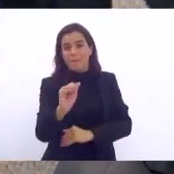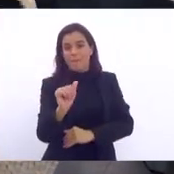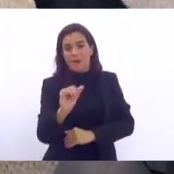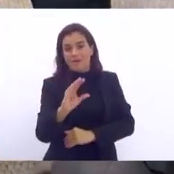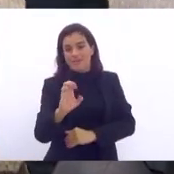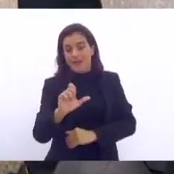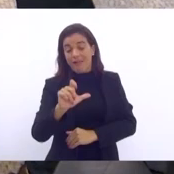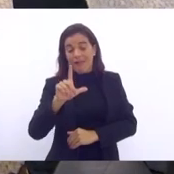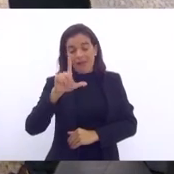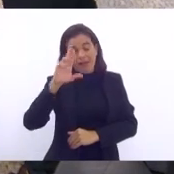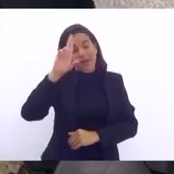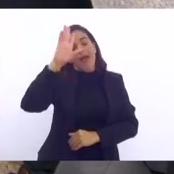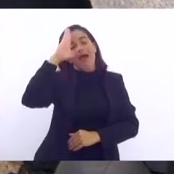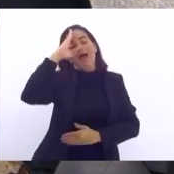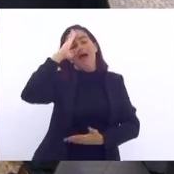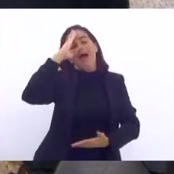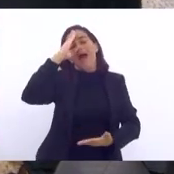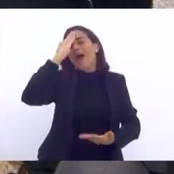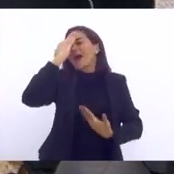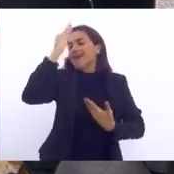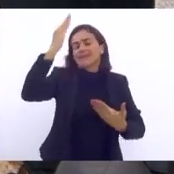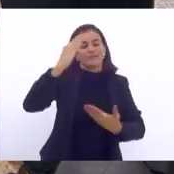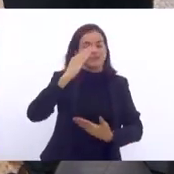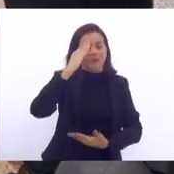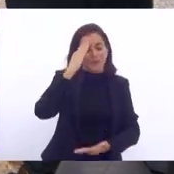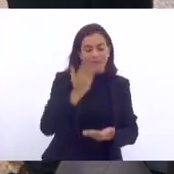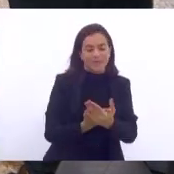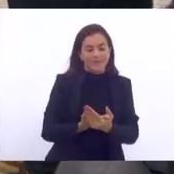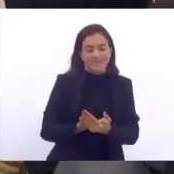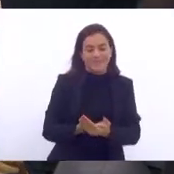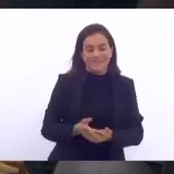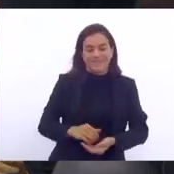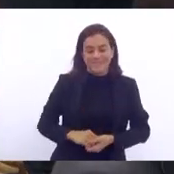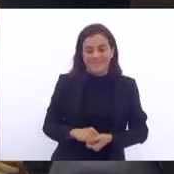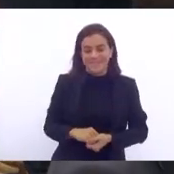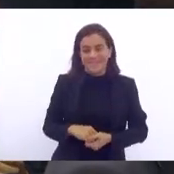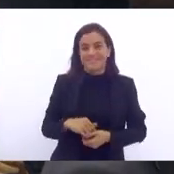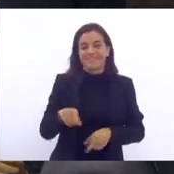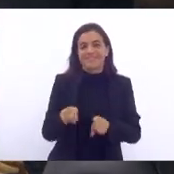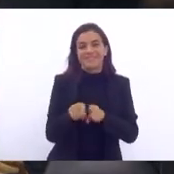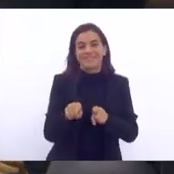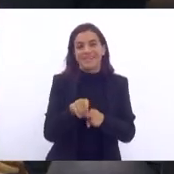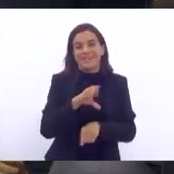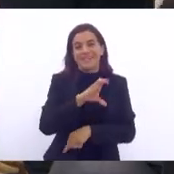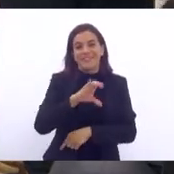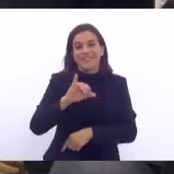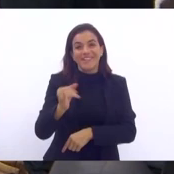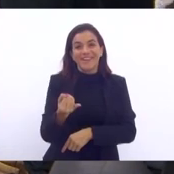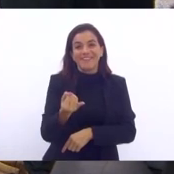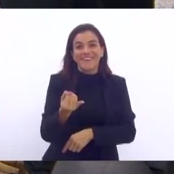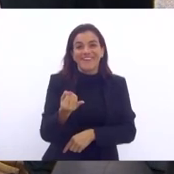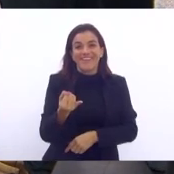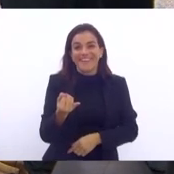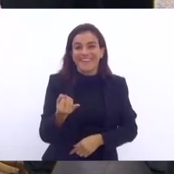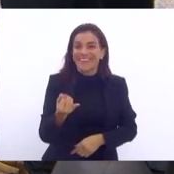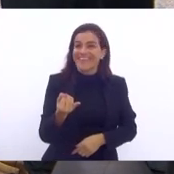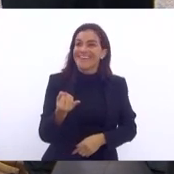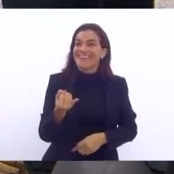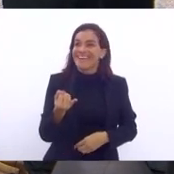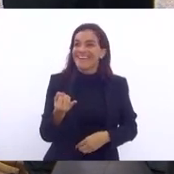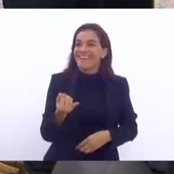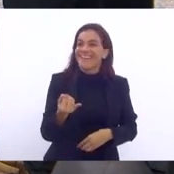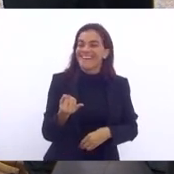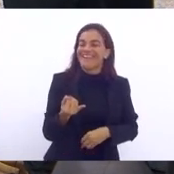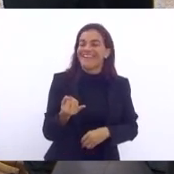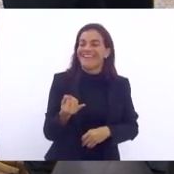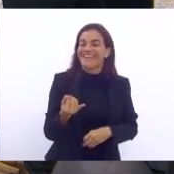me colocado também na CCJ, sobretudo no meu primeiro ano, num lugar que já foi do meu irmão Márcio como presidente da